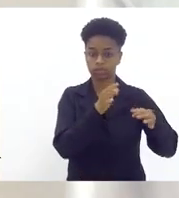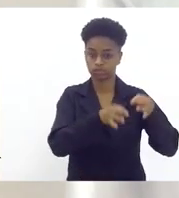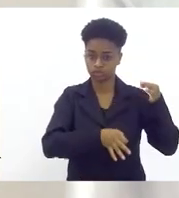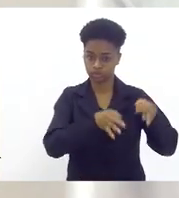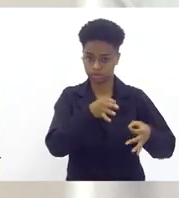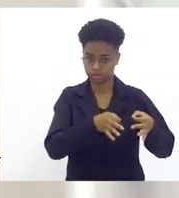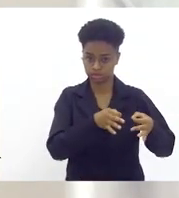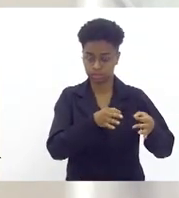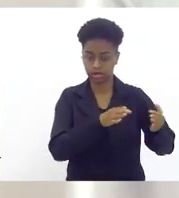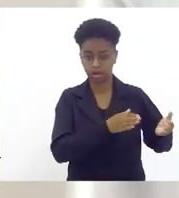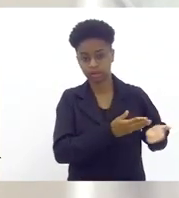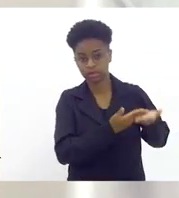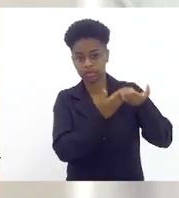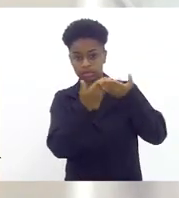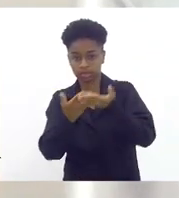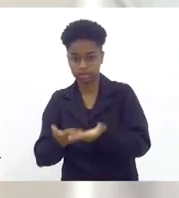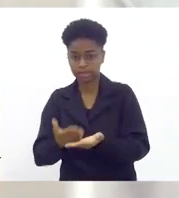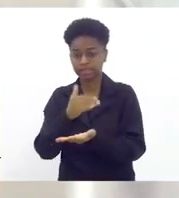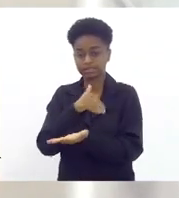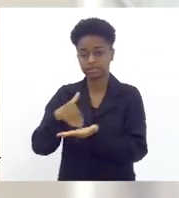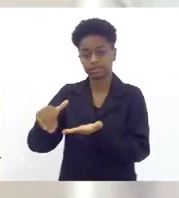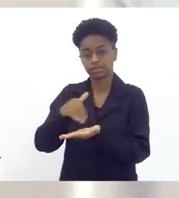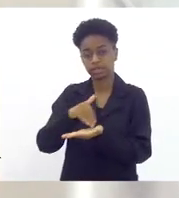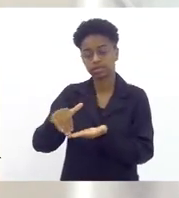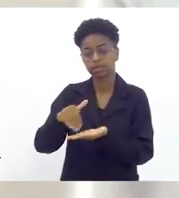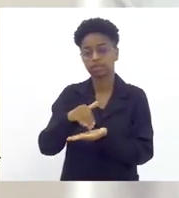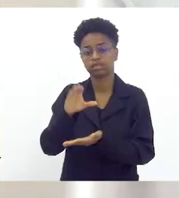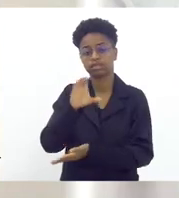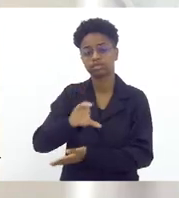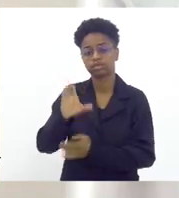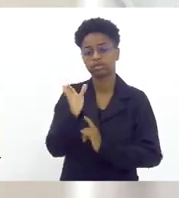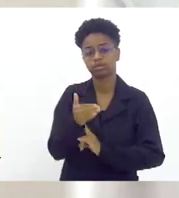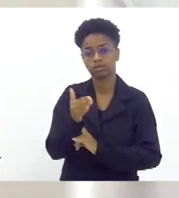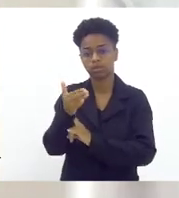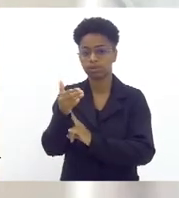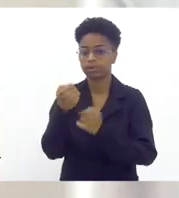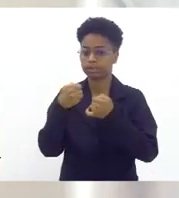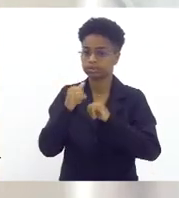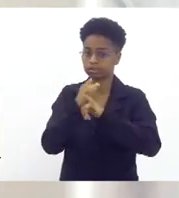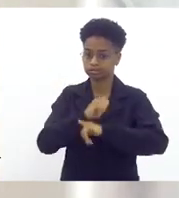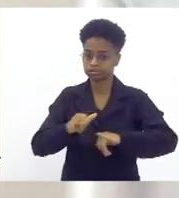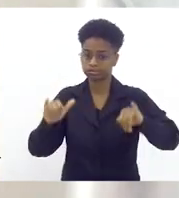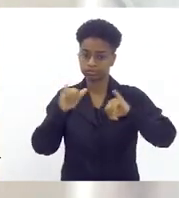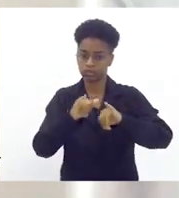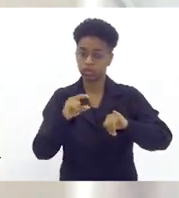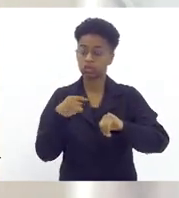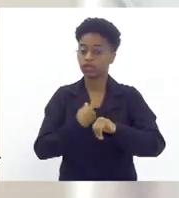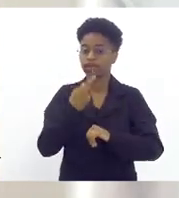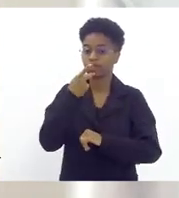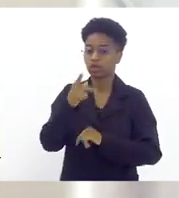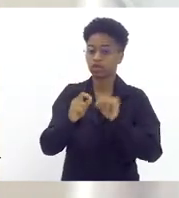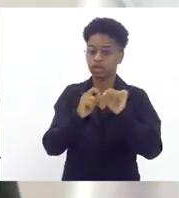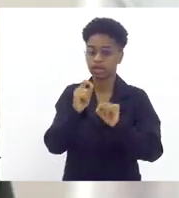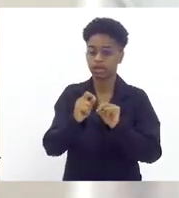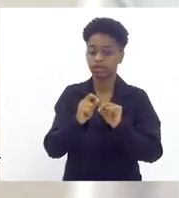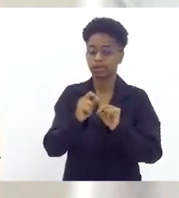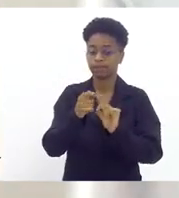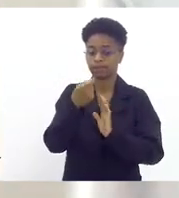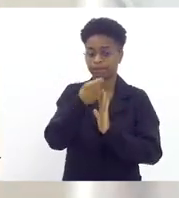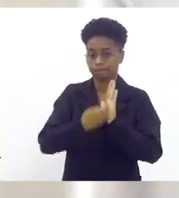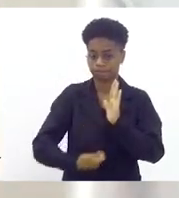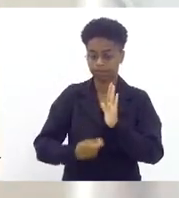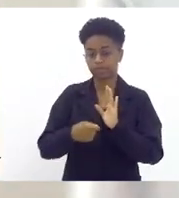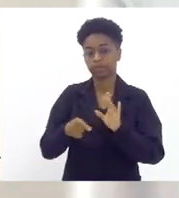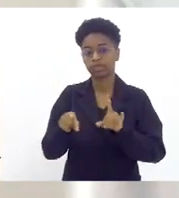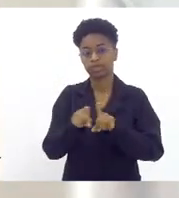o projeto para que a Secretaria de Ciência e Tecnologia se manifestasse, o que a gente chama de baixar em diligência. Imediatamente, a